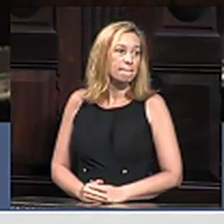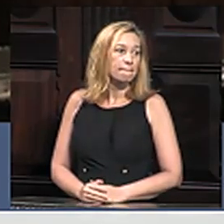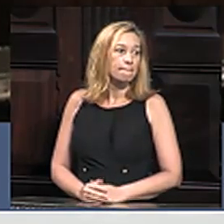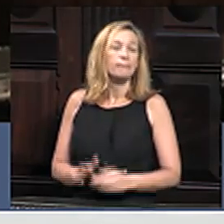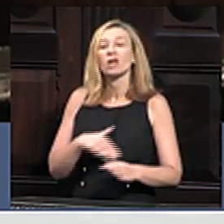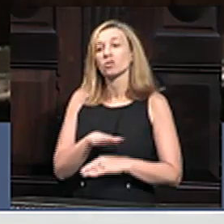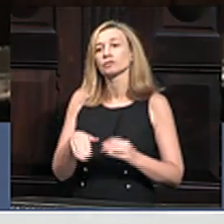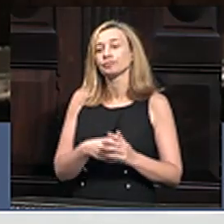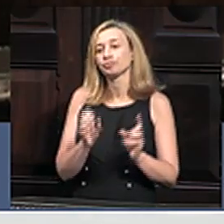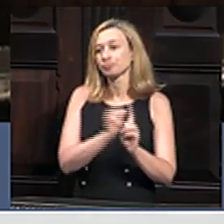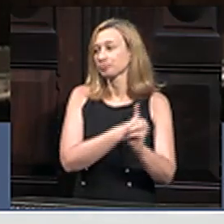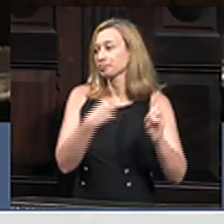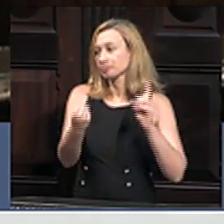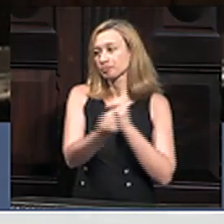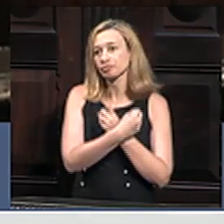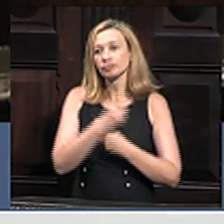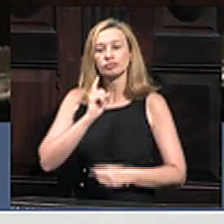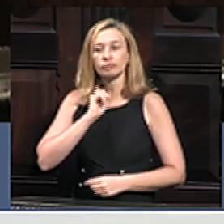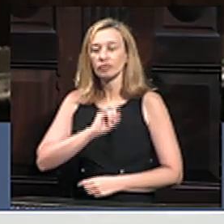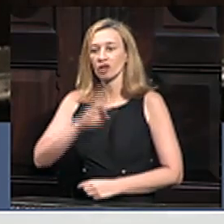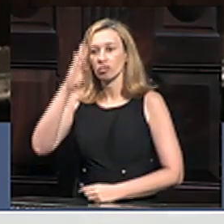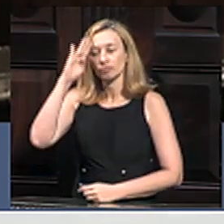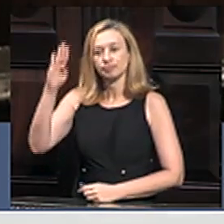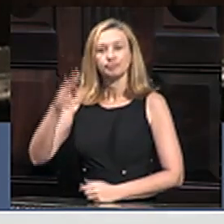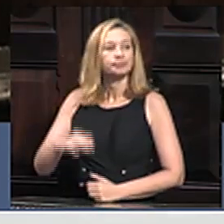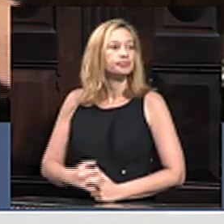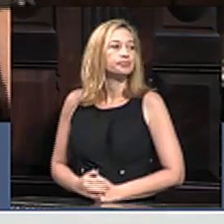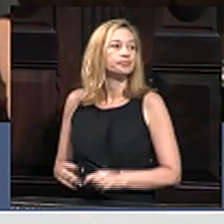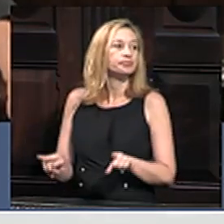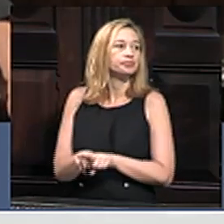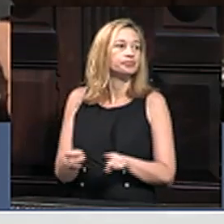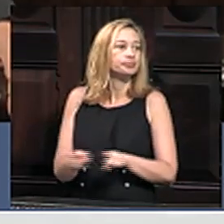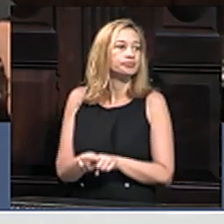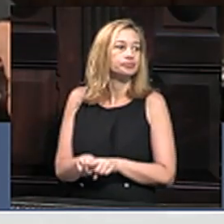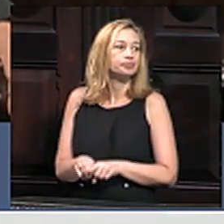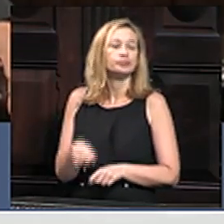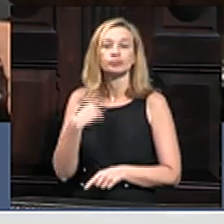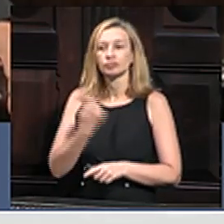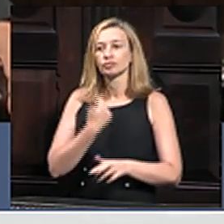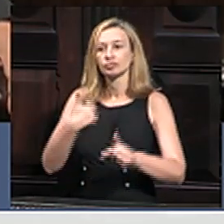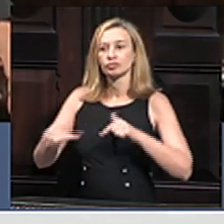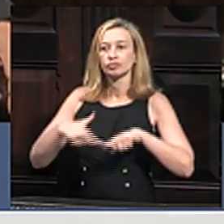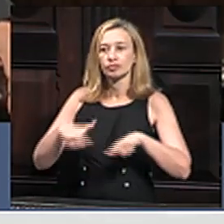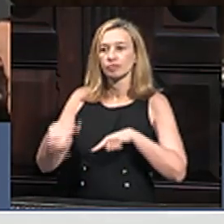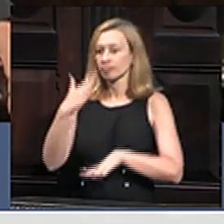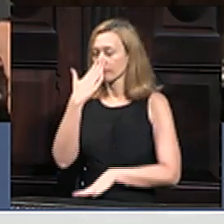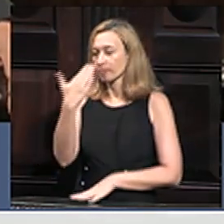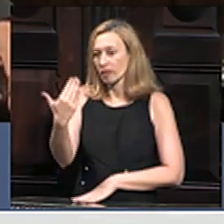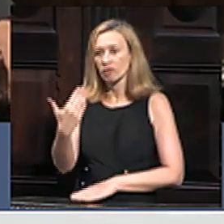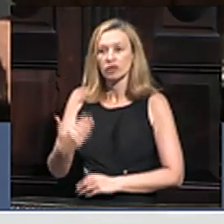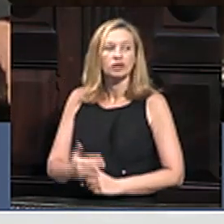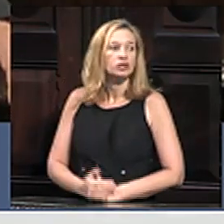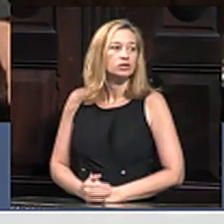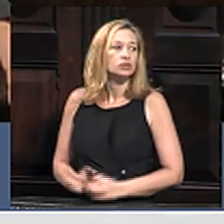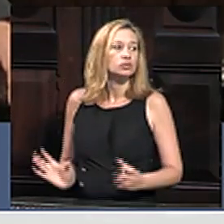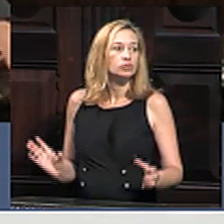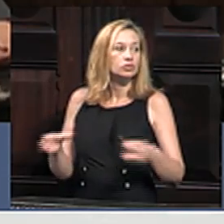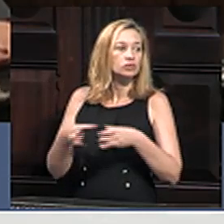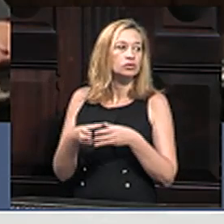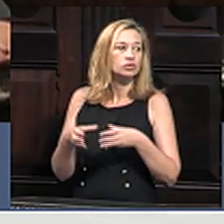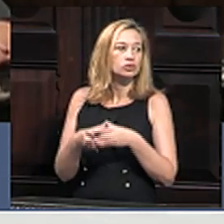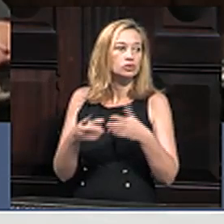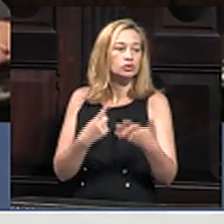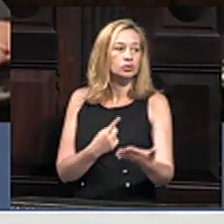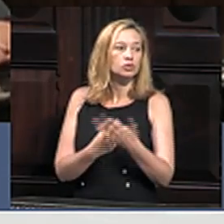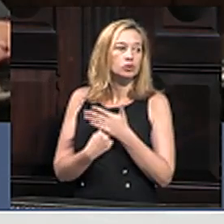sociedade fluminense e principalmente, também no nosso trabalho à frente da Comissão em